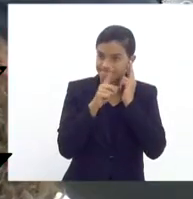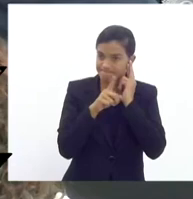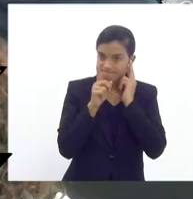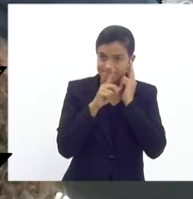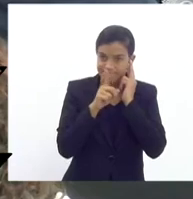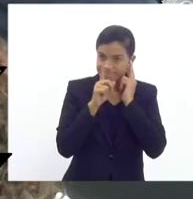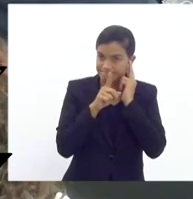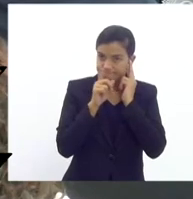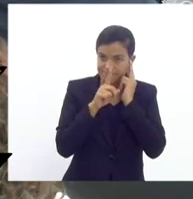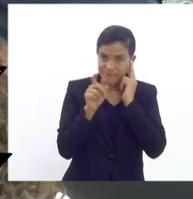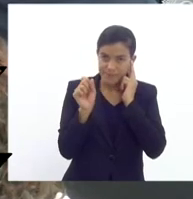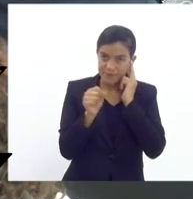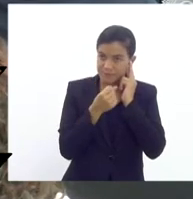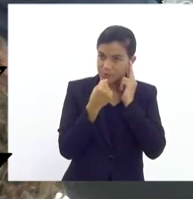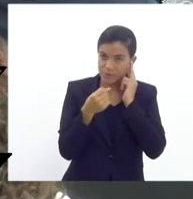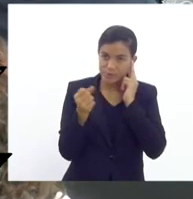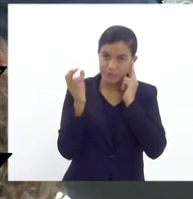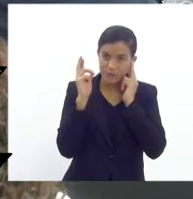grupo